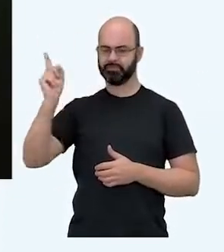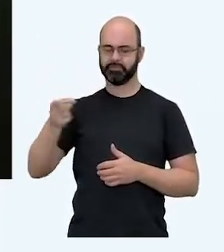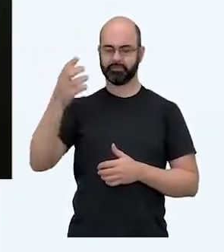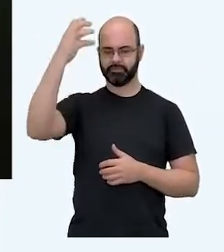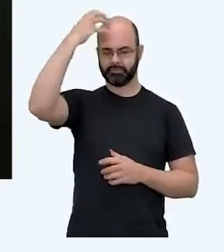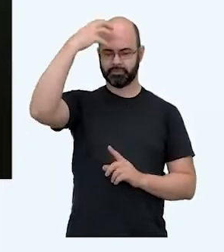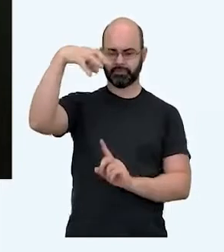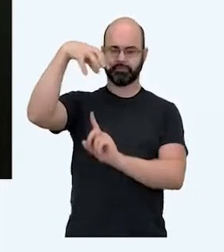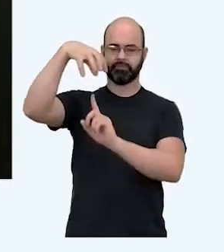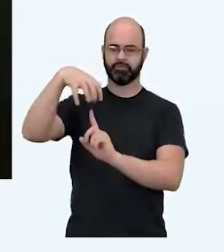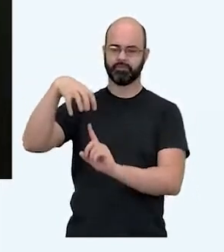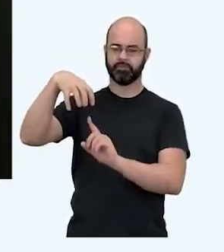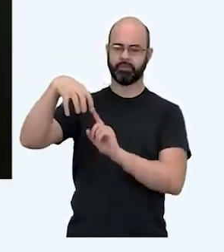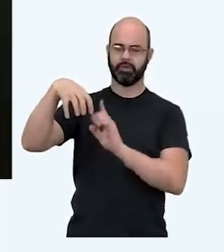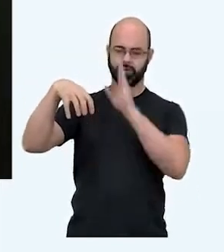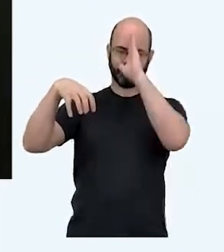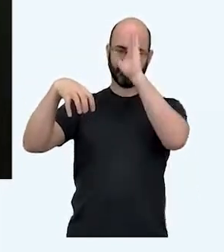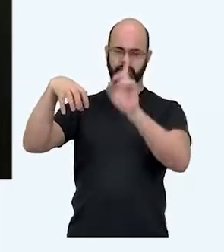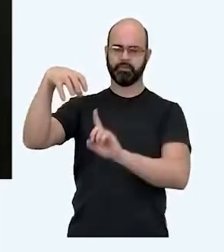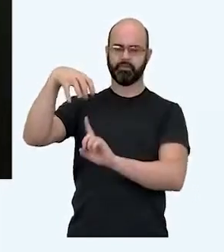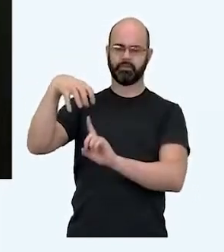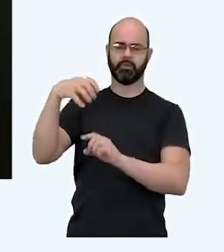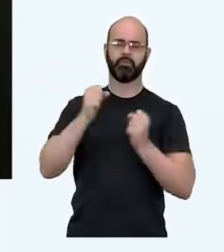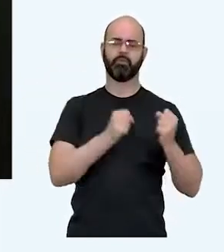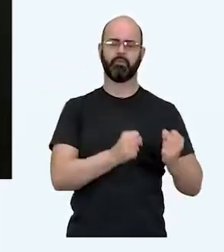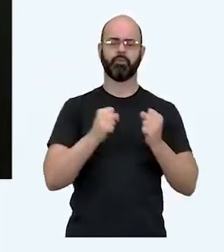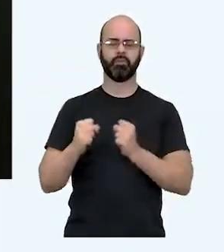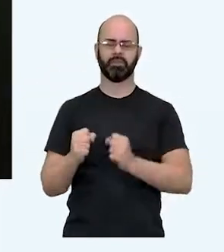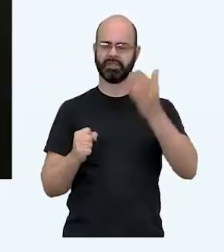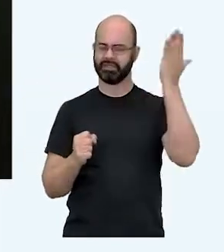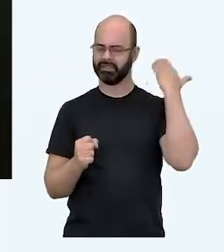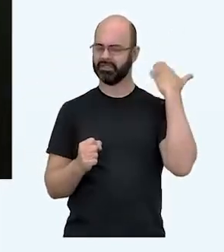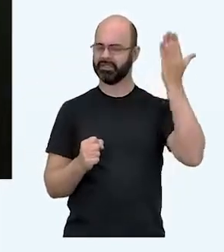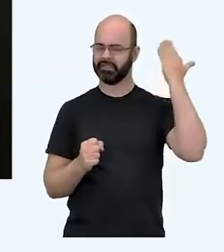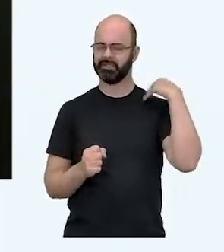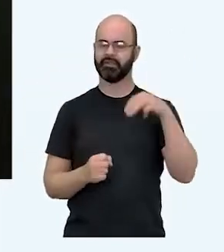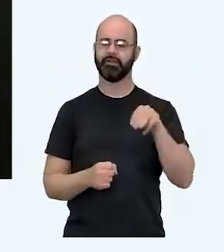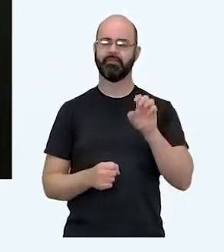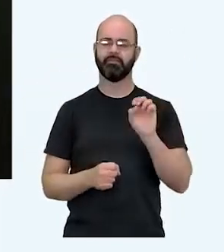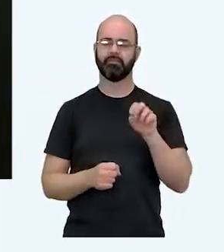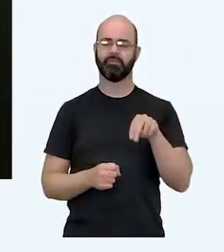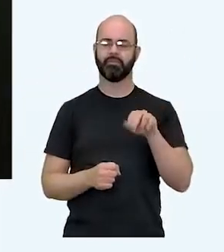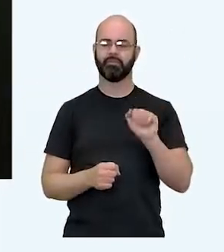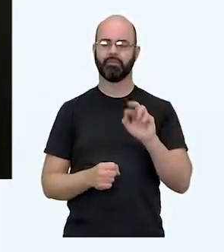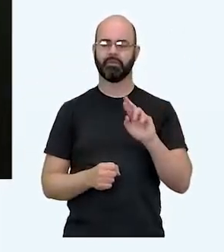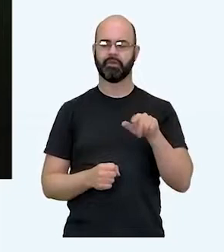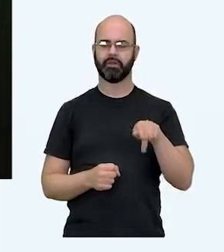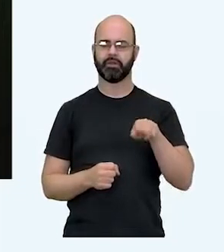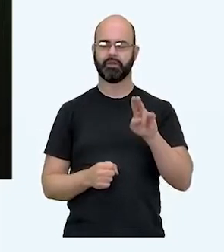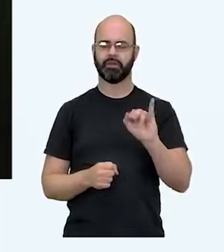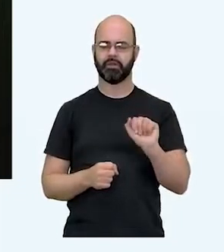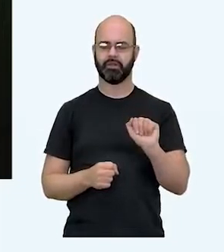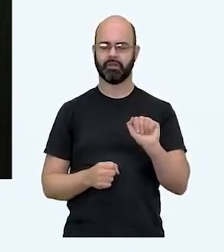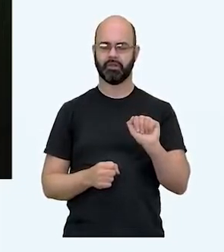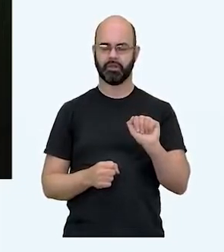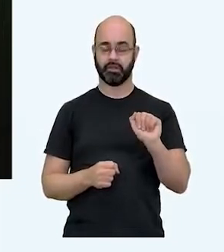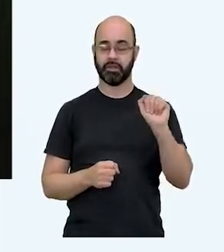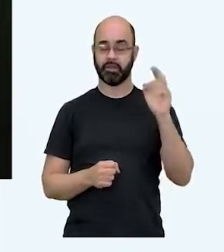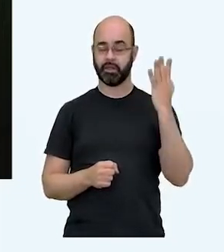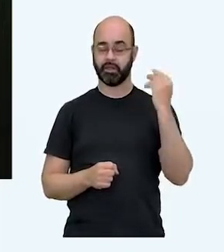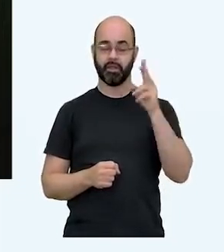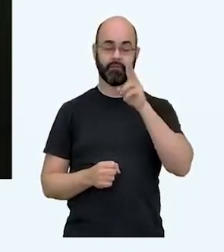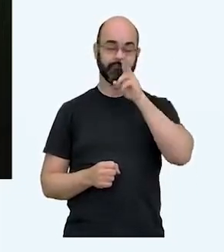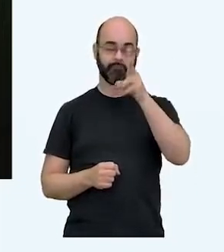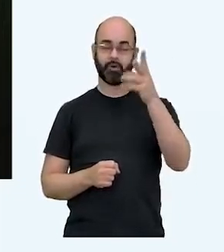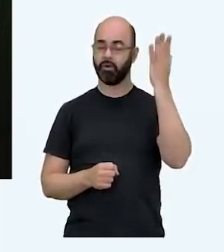no rei, que era soberano, ou seja, aquele que tinha todo o poder sobre um povo. Isso era tão forte que houve um rei